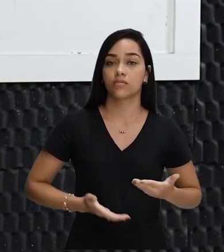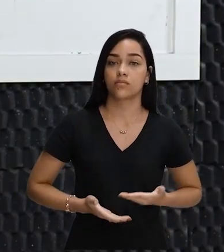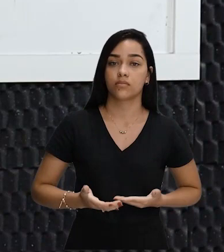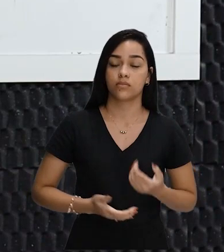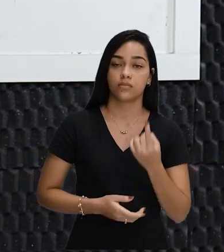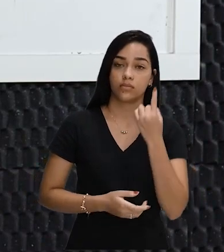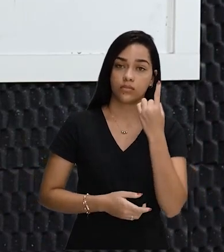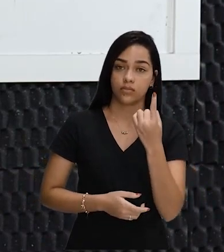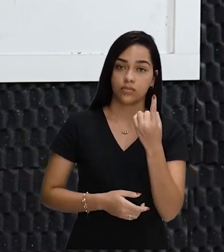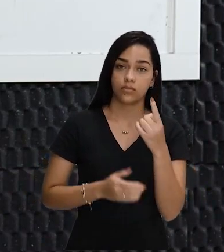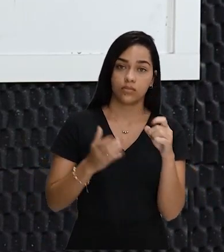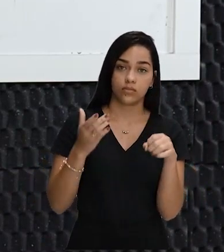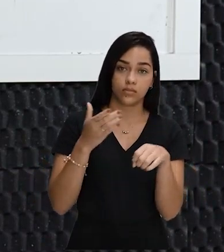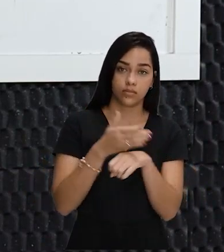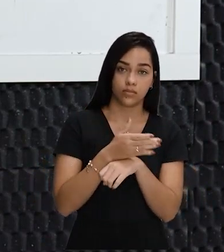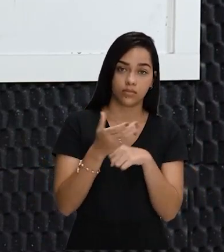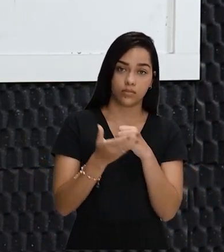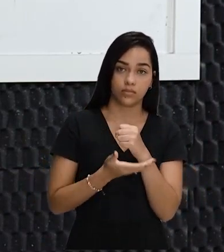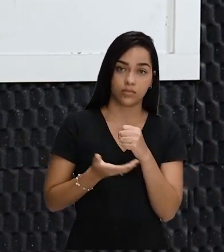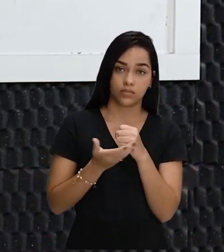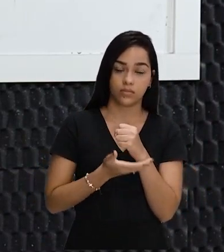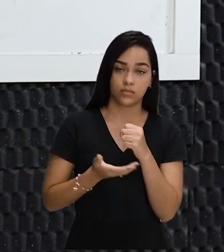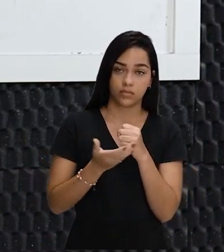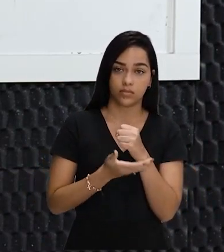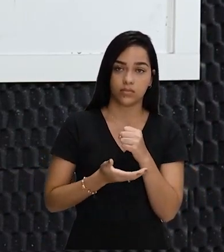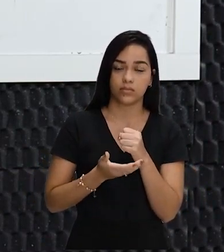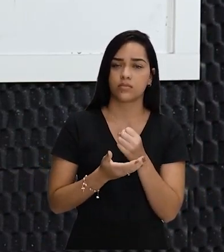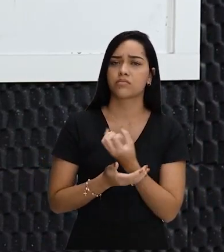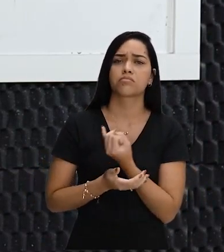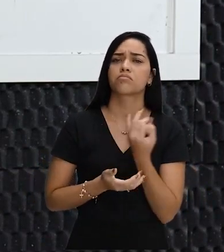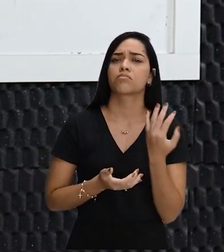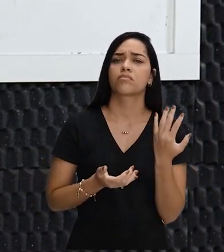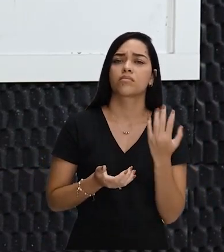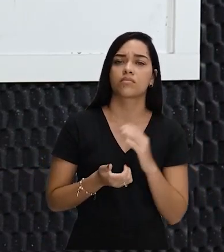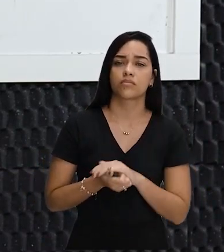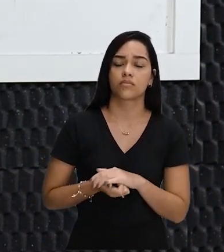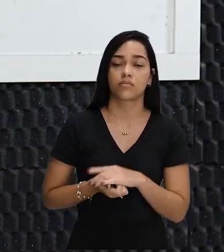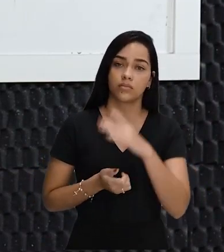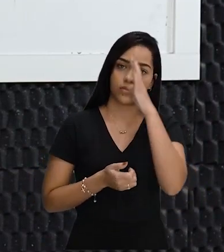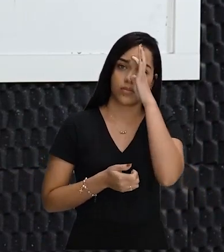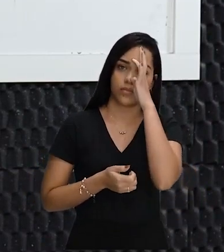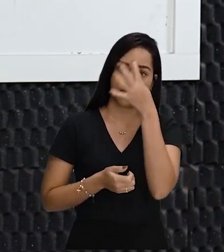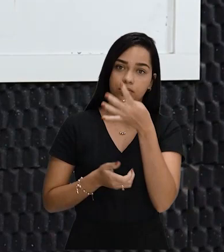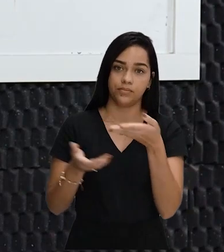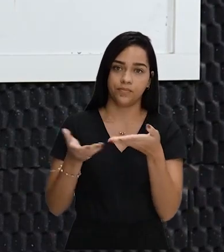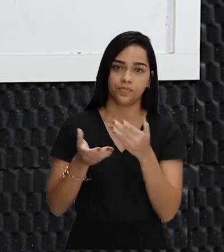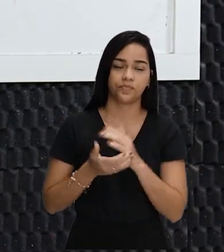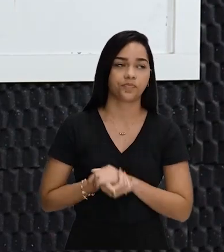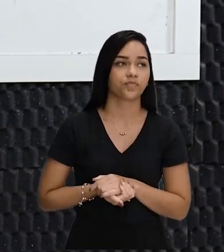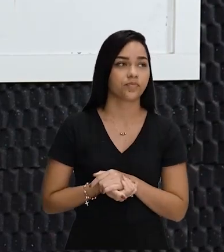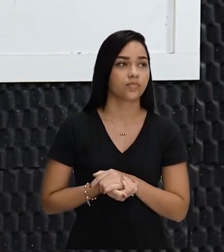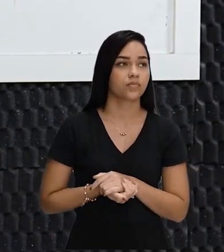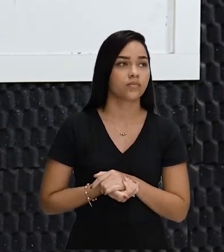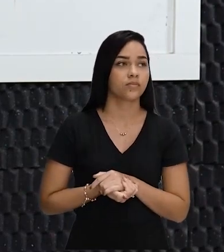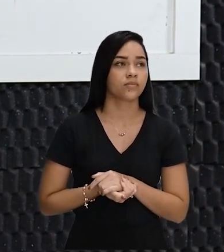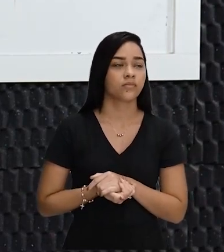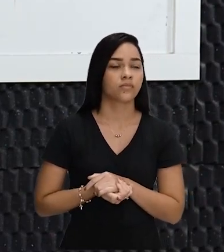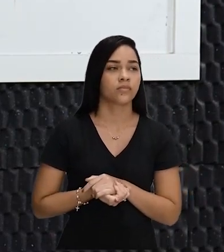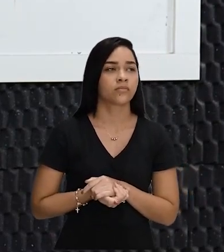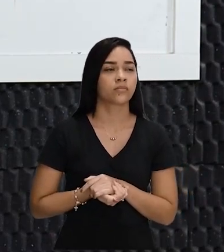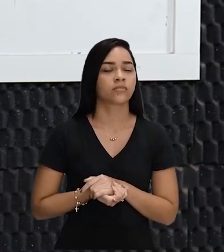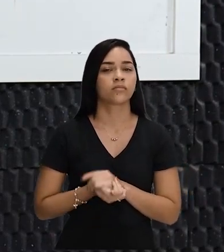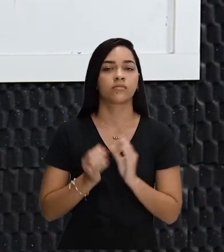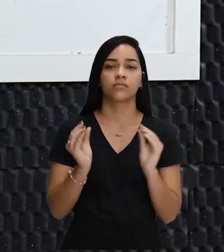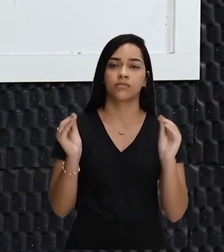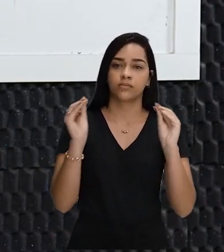um prato principal uma sobremesa e uma entrada Tá então vamos resolver a questão Beleza então vamos colocar